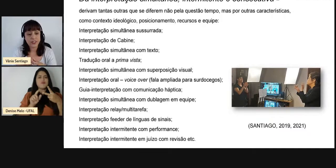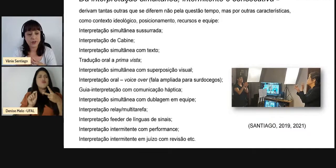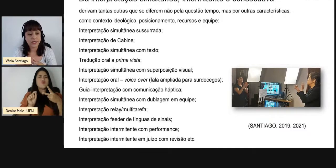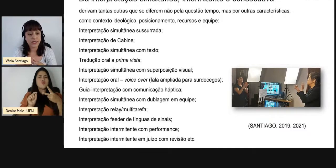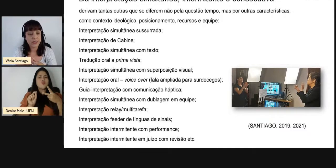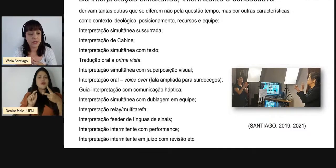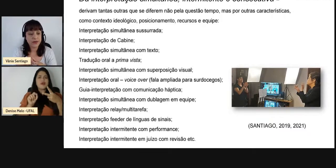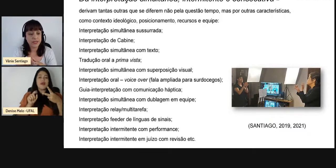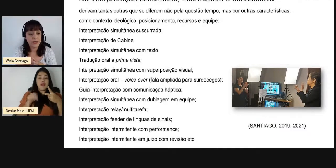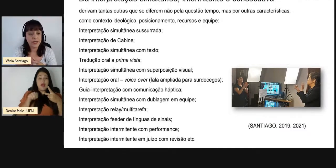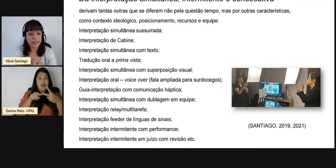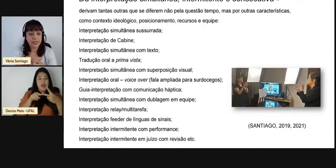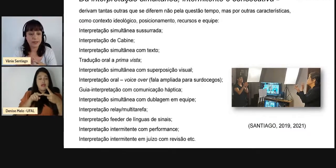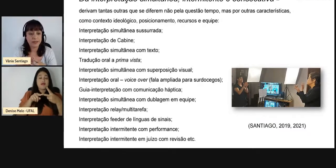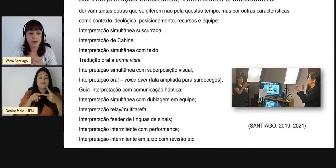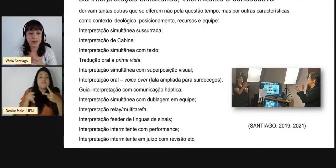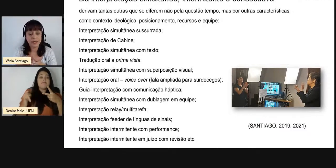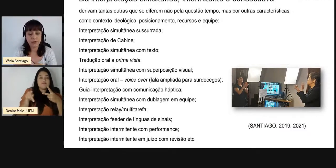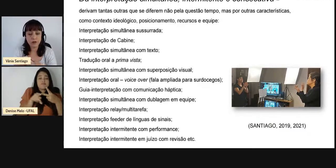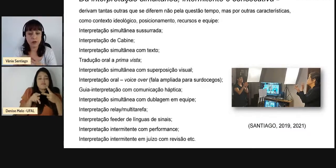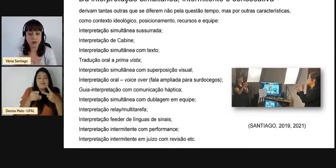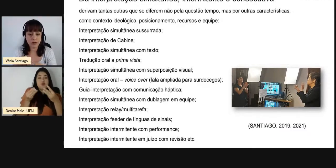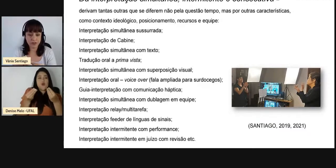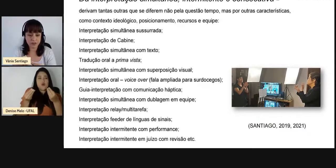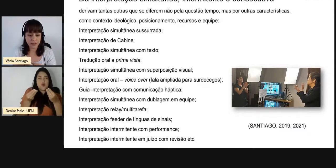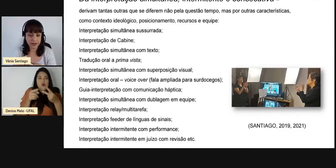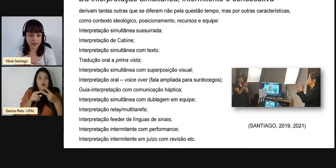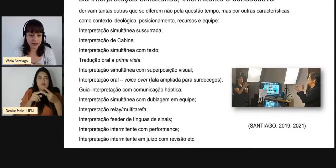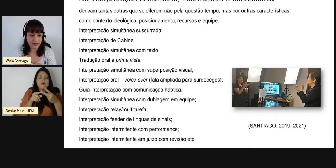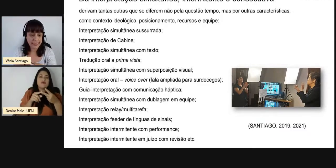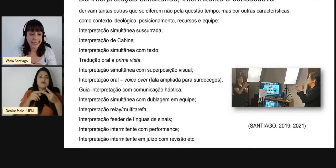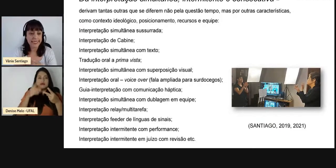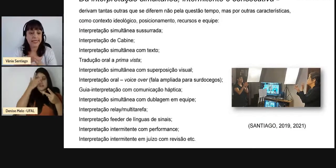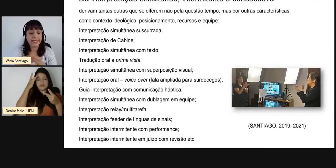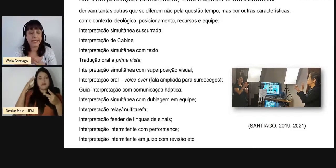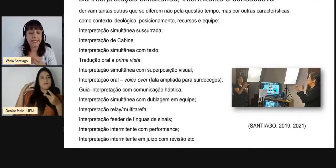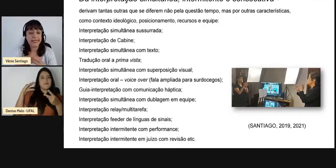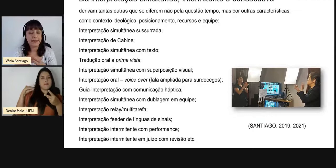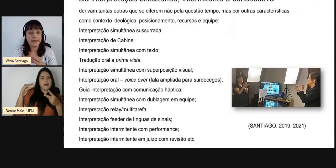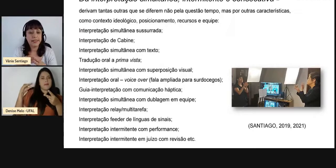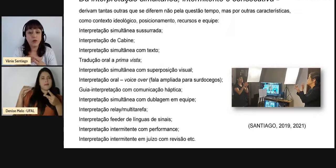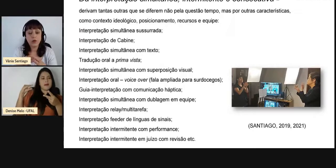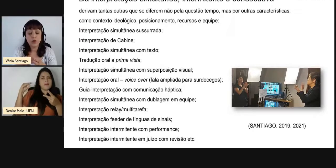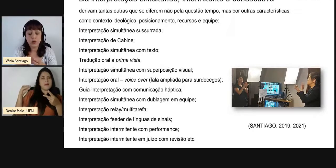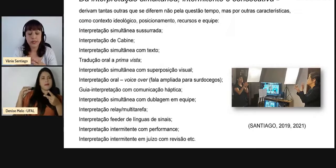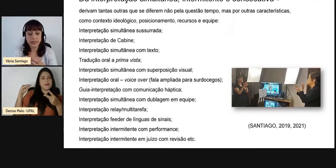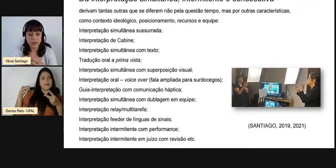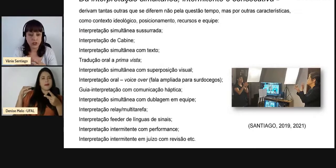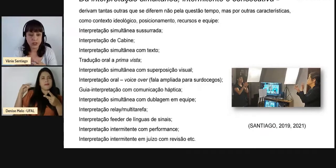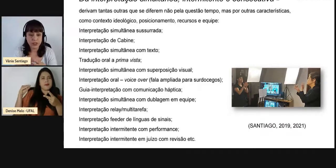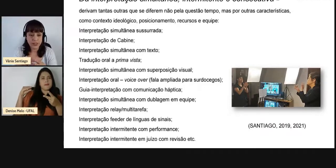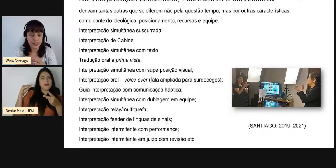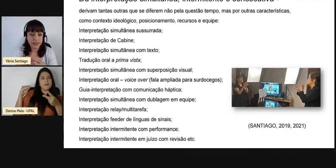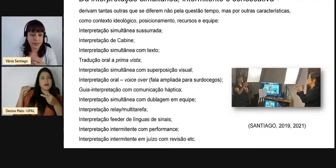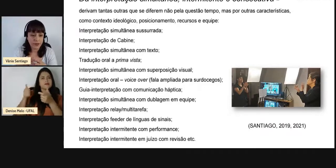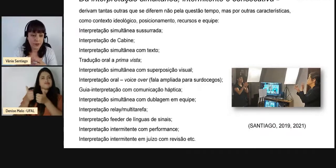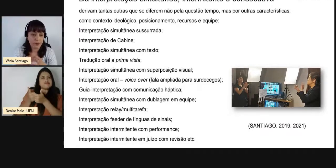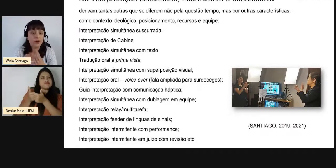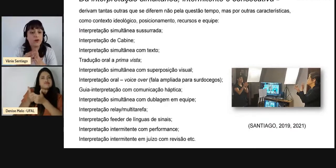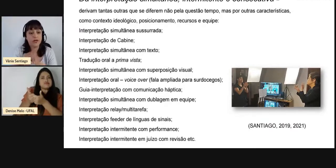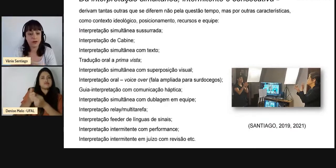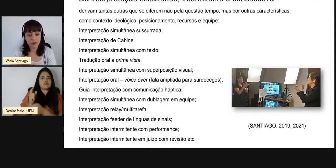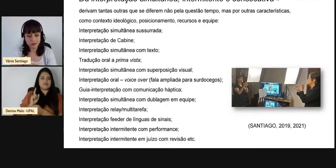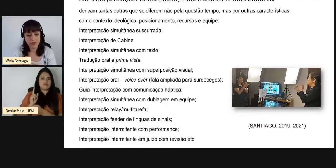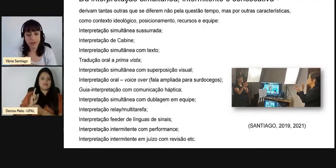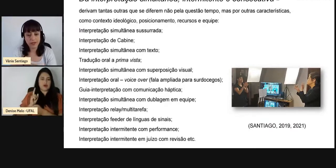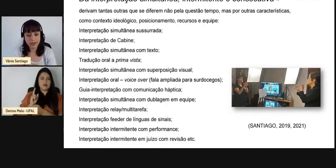modalidade de interpretação em que são pequenos blocos de fala, não concomitantes. Então,